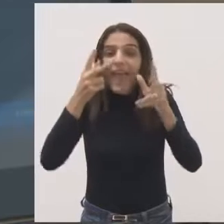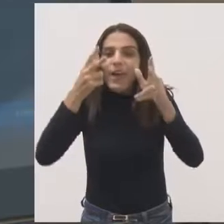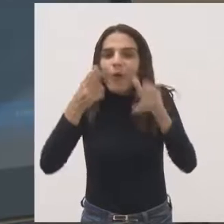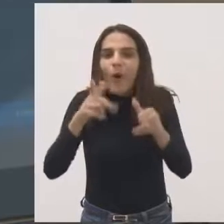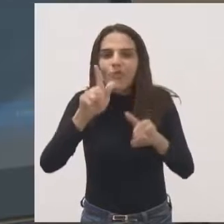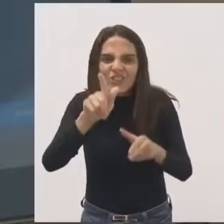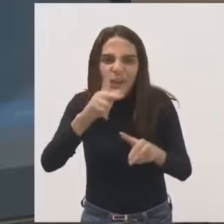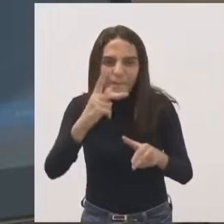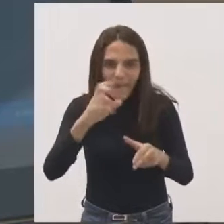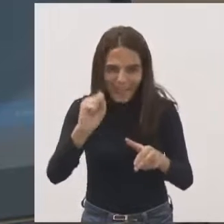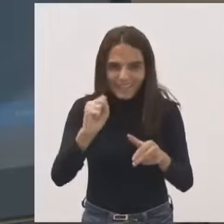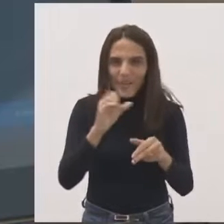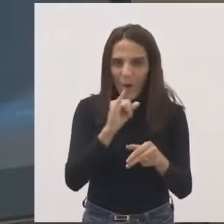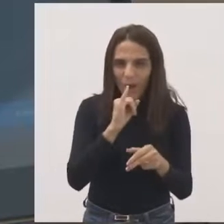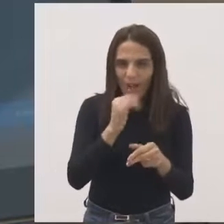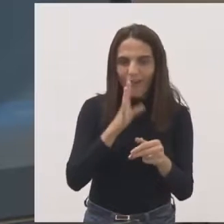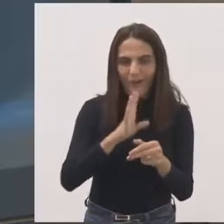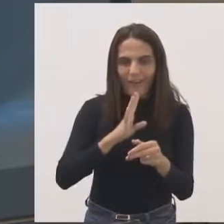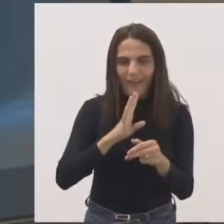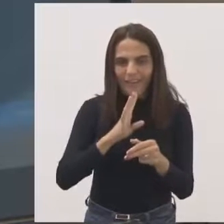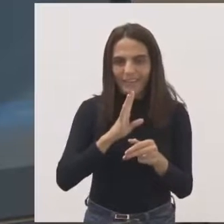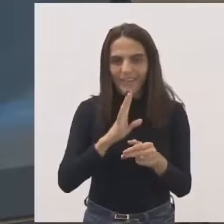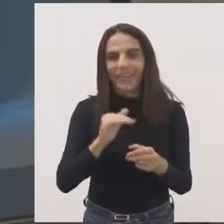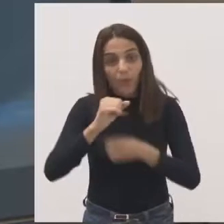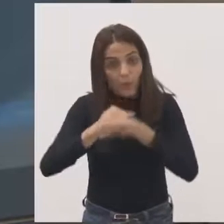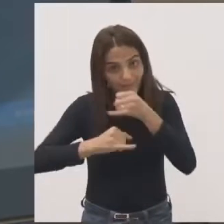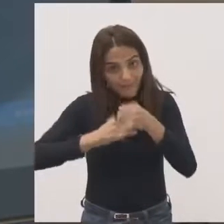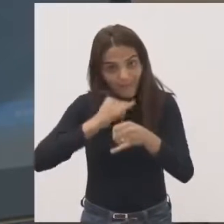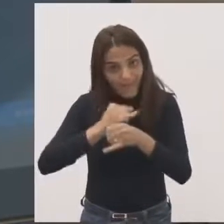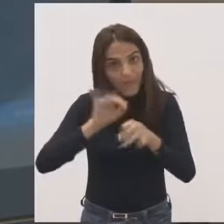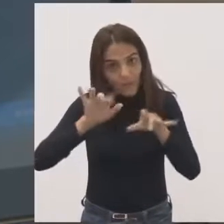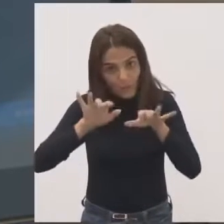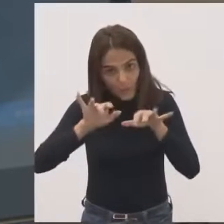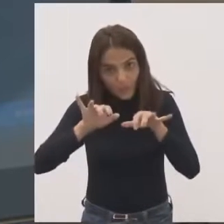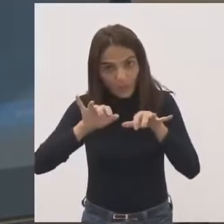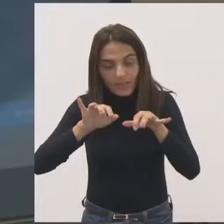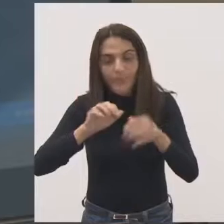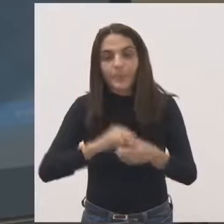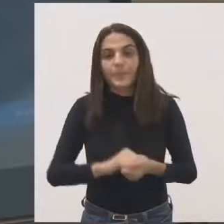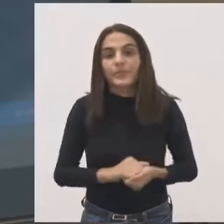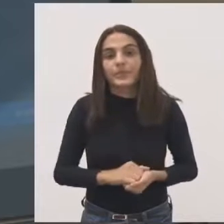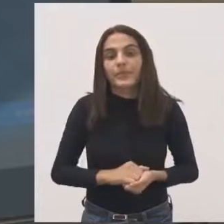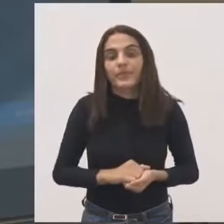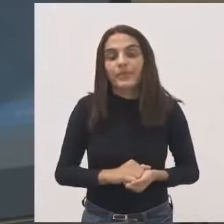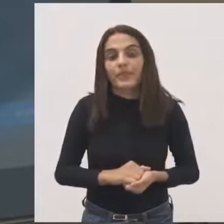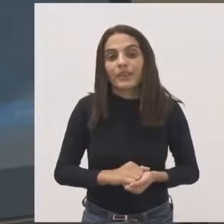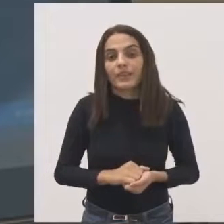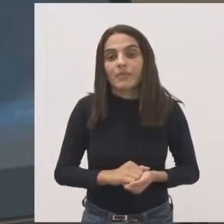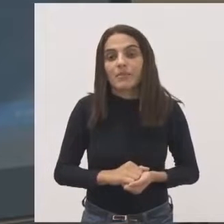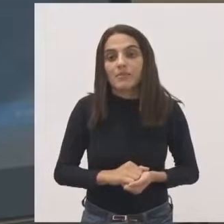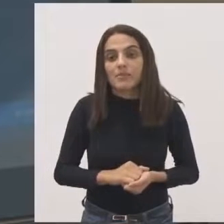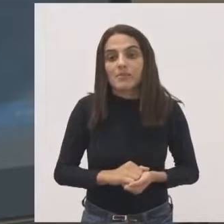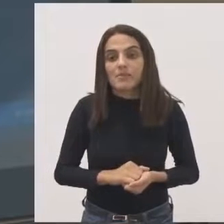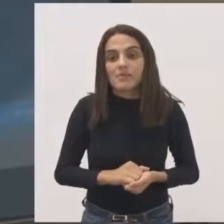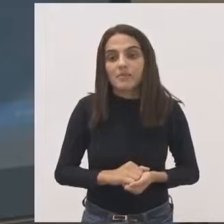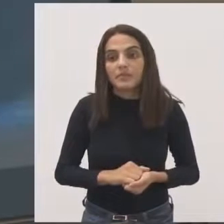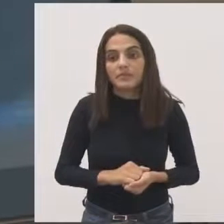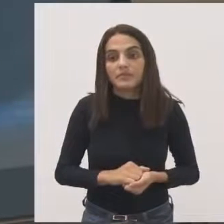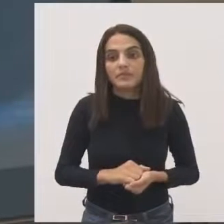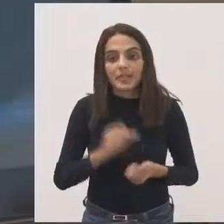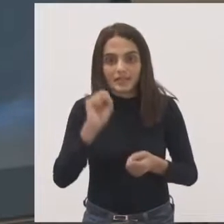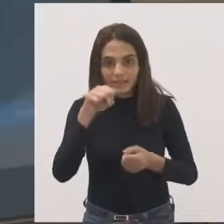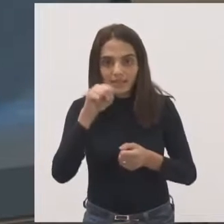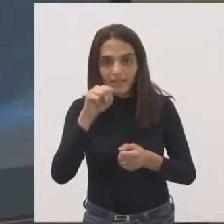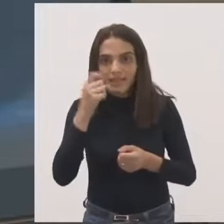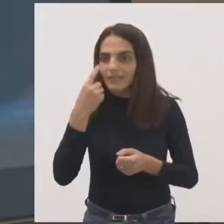tá? Então, toda hora que você estiver na internet com o seu notebook, ou com o seu computador, ou o seu tablet, e colocar que